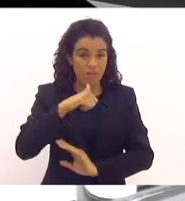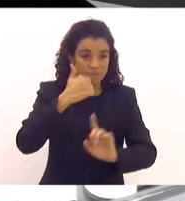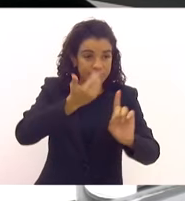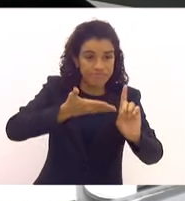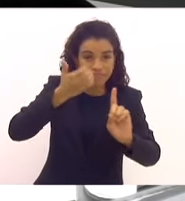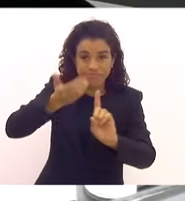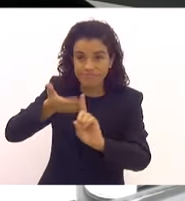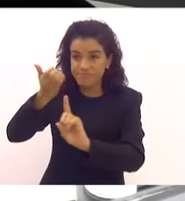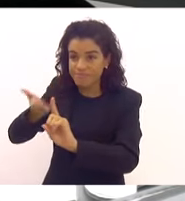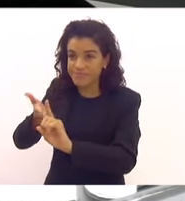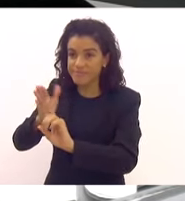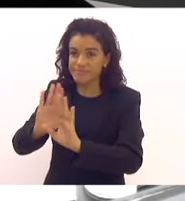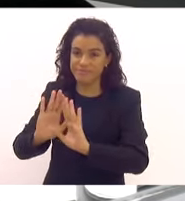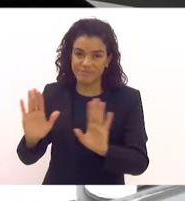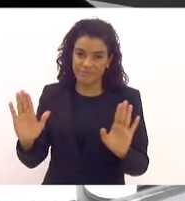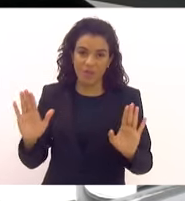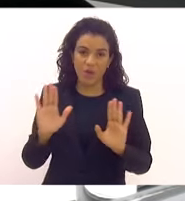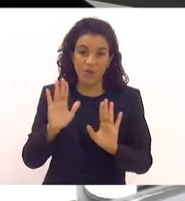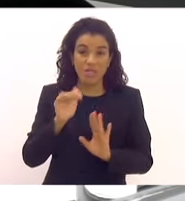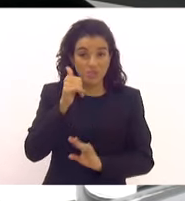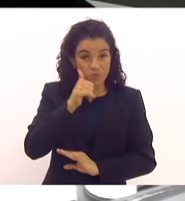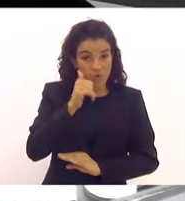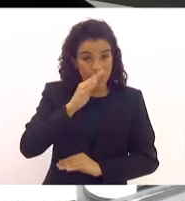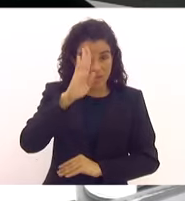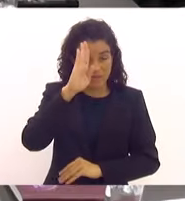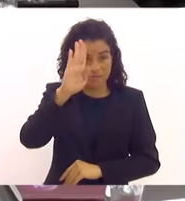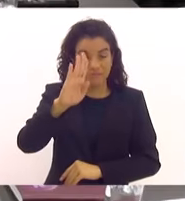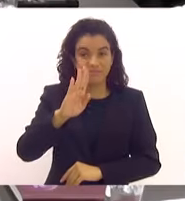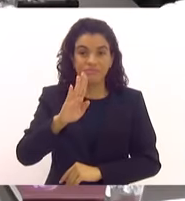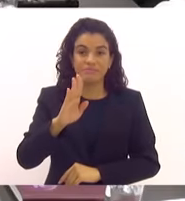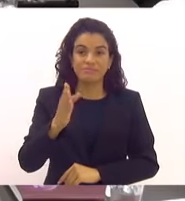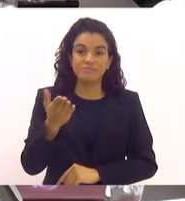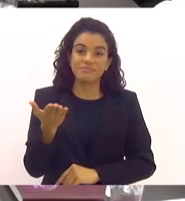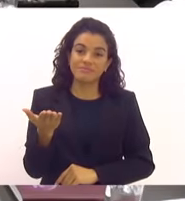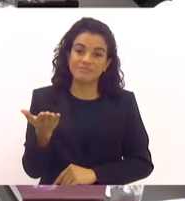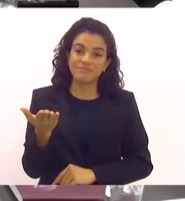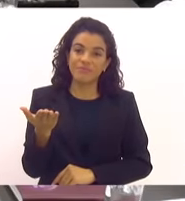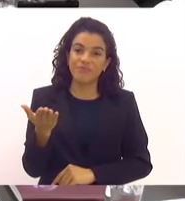seus argumentos, tá, Flávio? Mas pelo das mulheres,